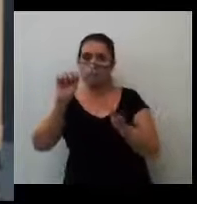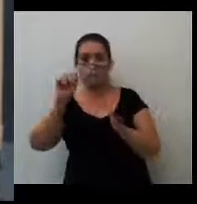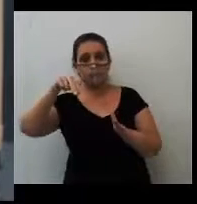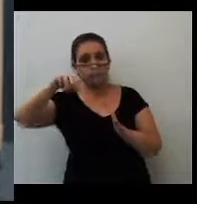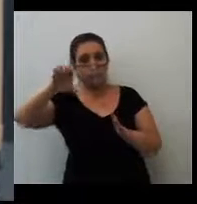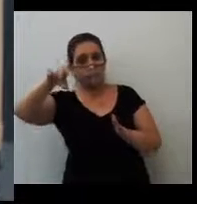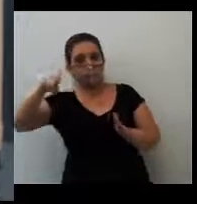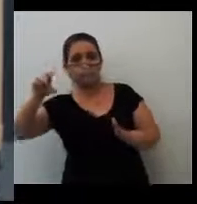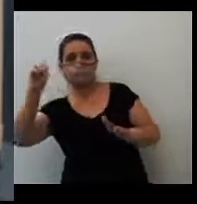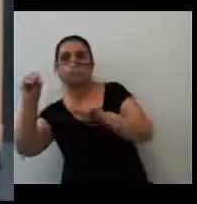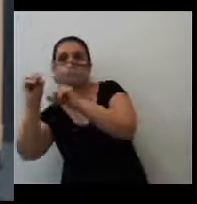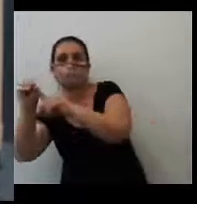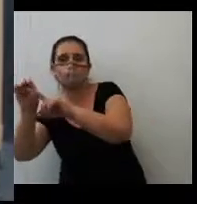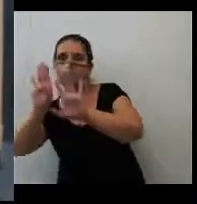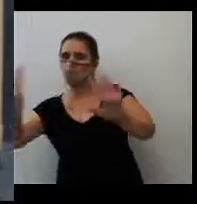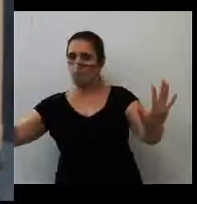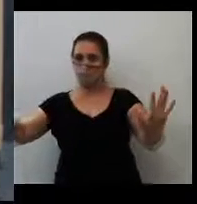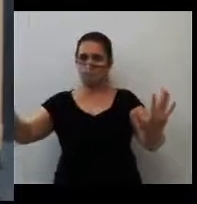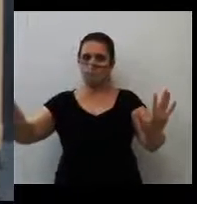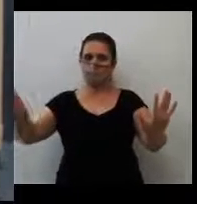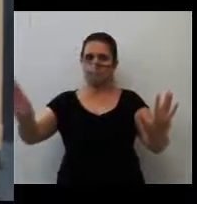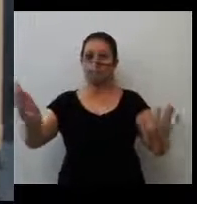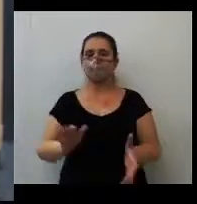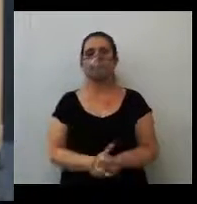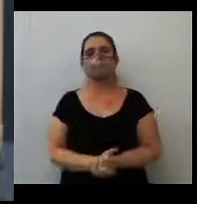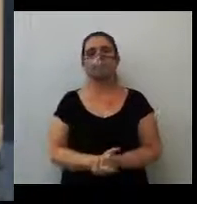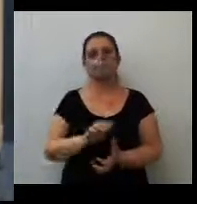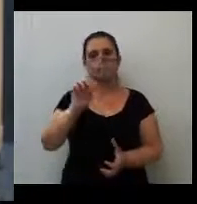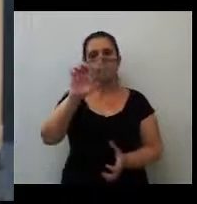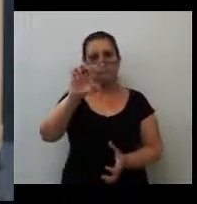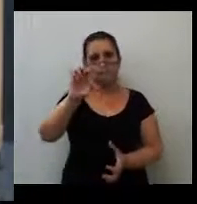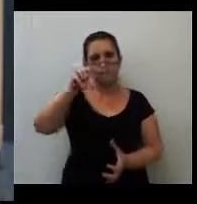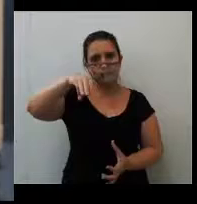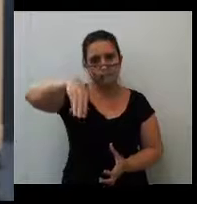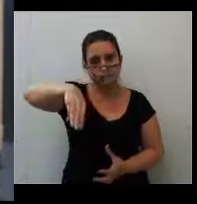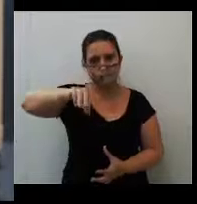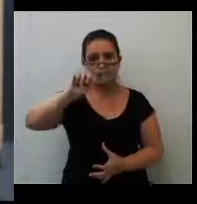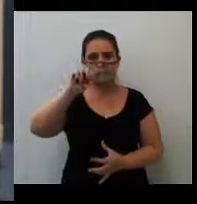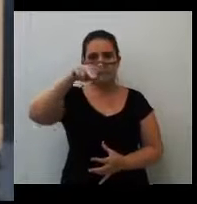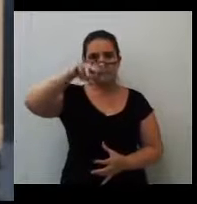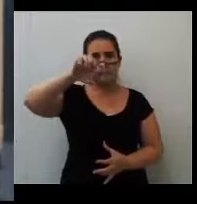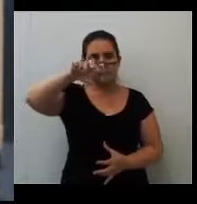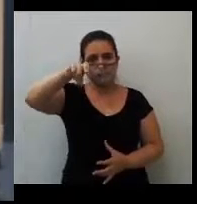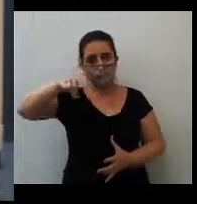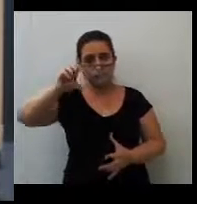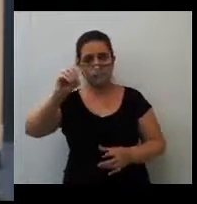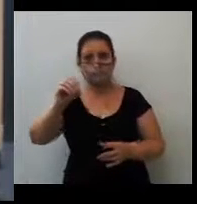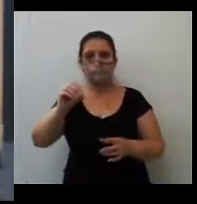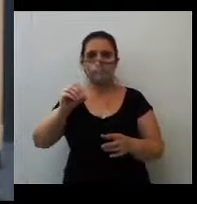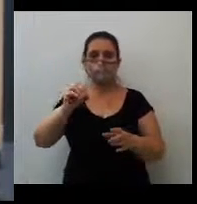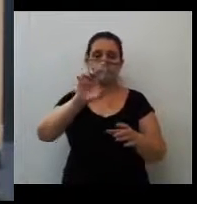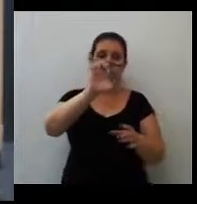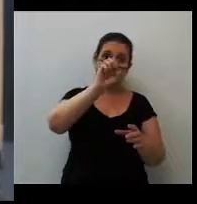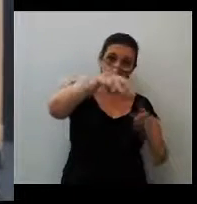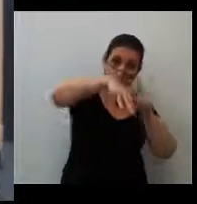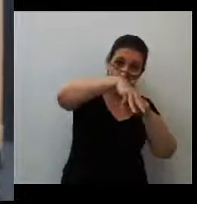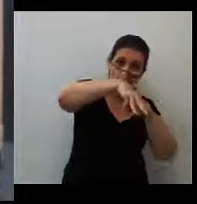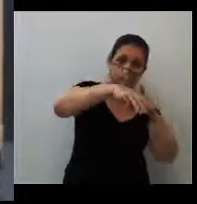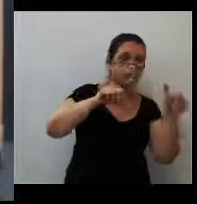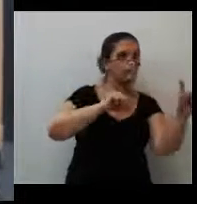não existe essa idade em anexas ó em anexo passa a ser um